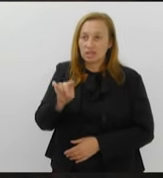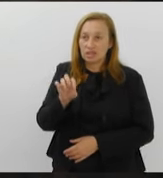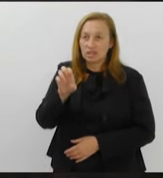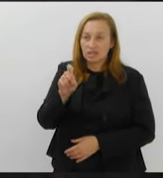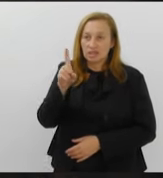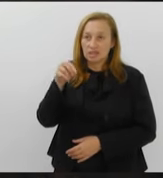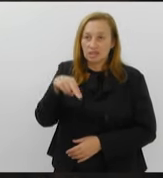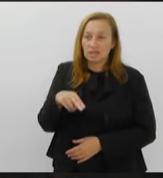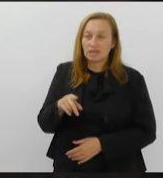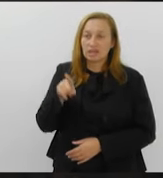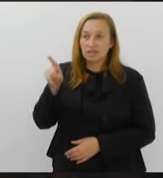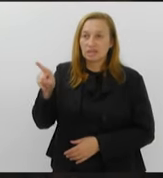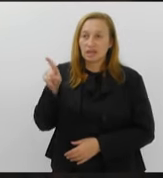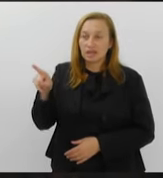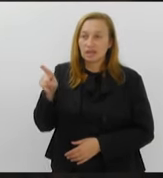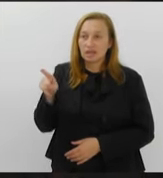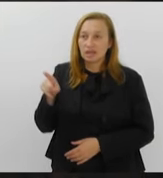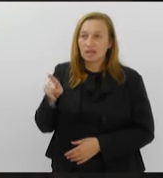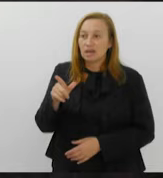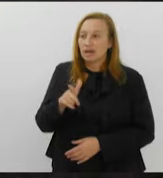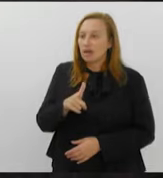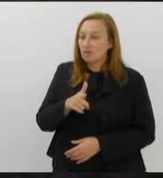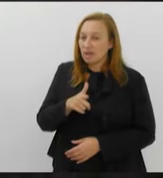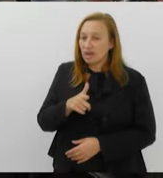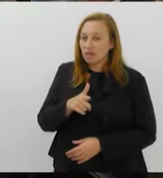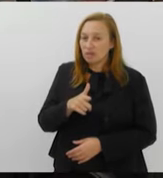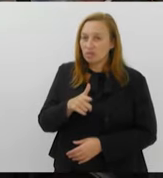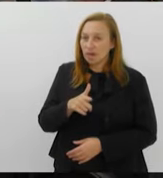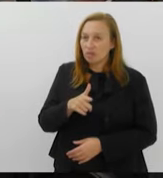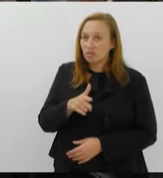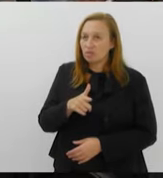Ele está em Macacu, está sem o Zoom também.